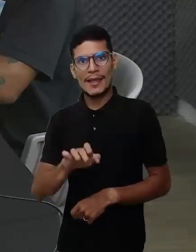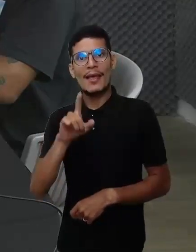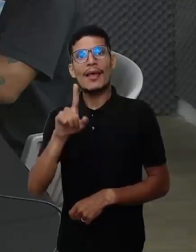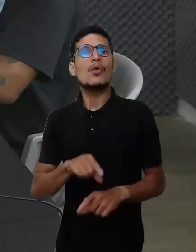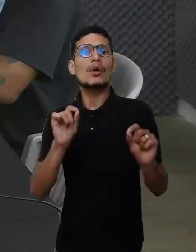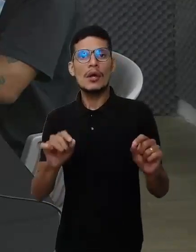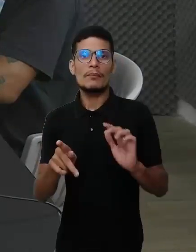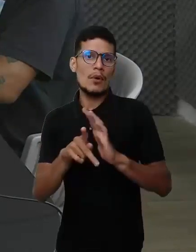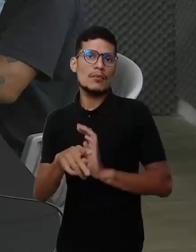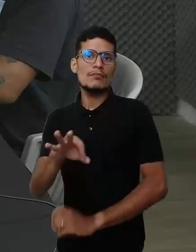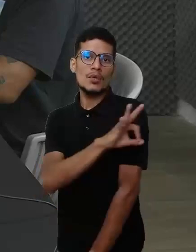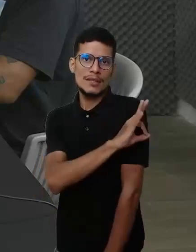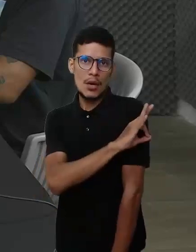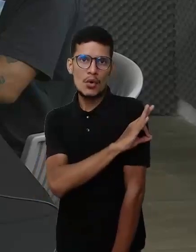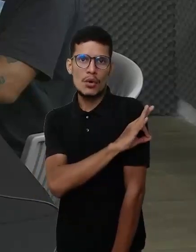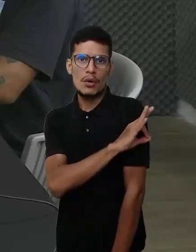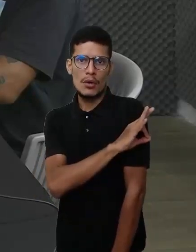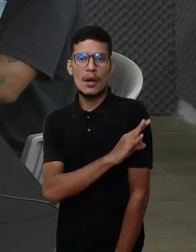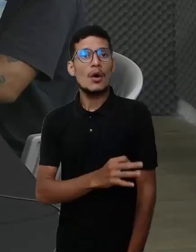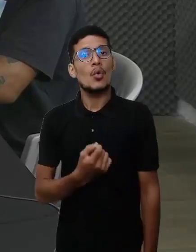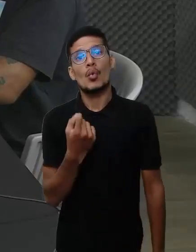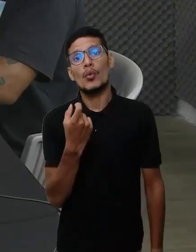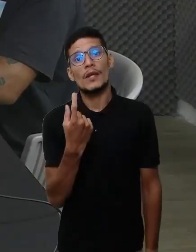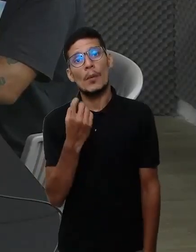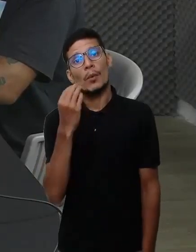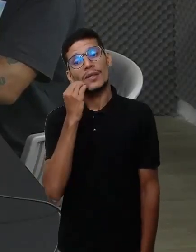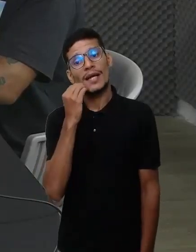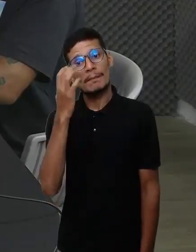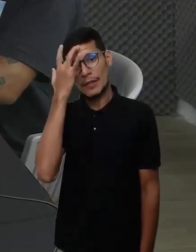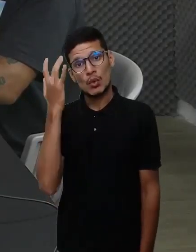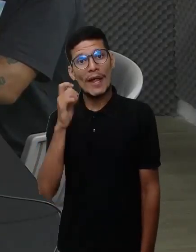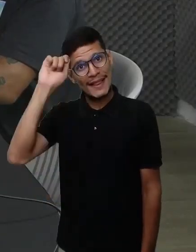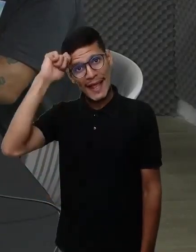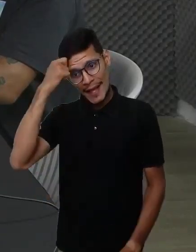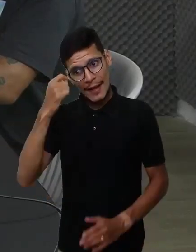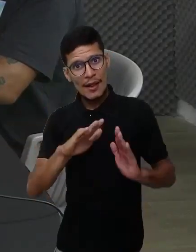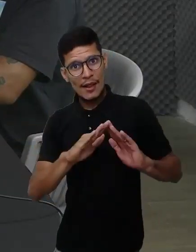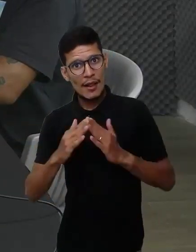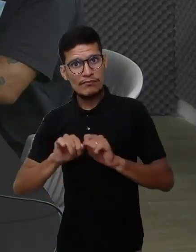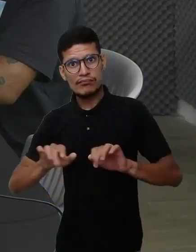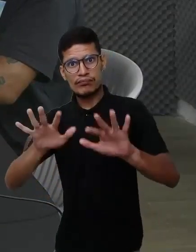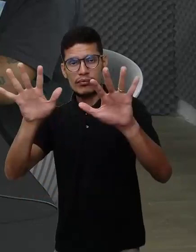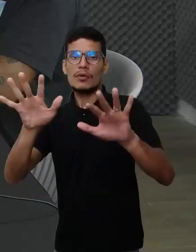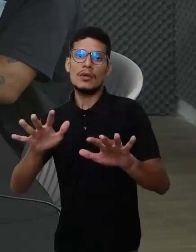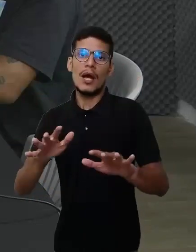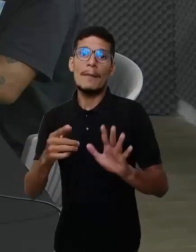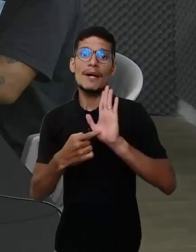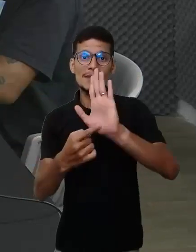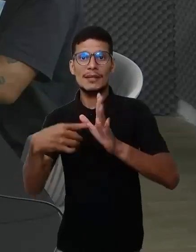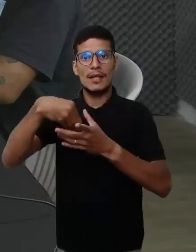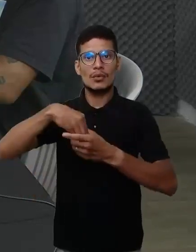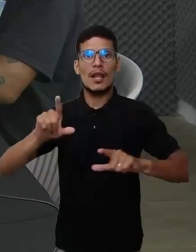programas policialescos. Então, a única oportunidade de um jovem negro de periferia de aparecer na televisão e ser visível,